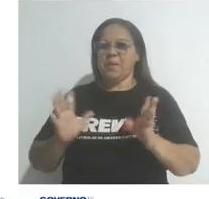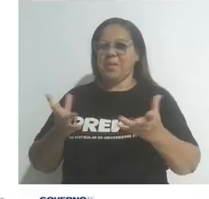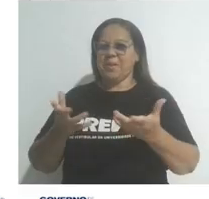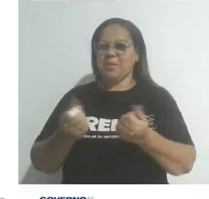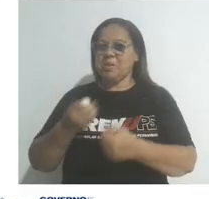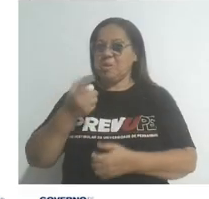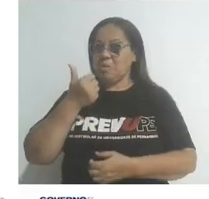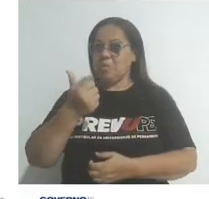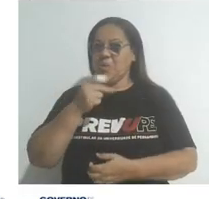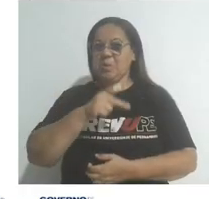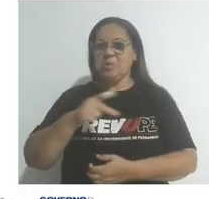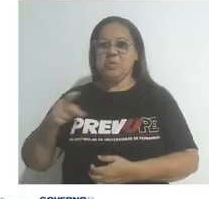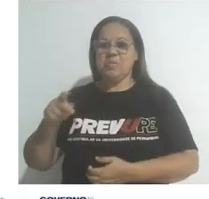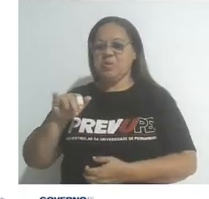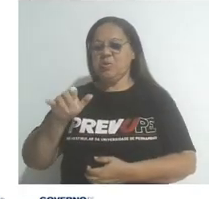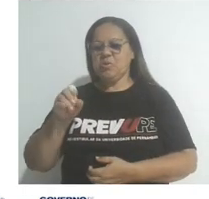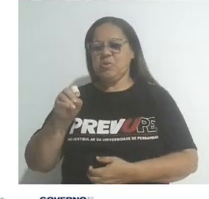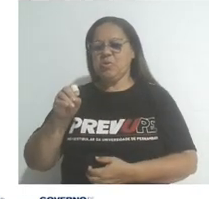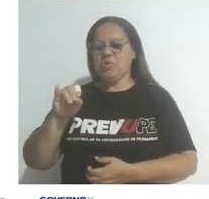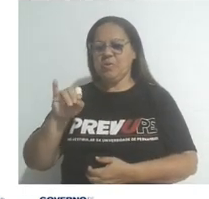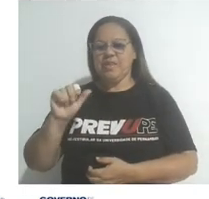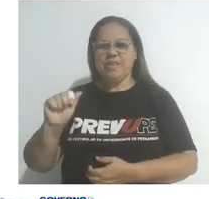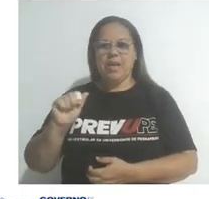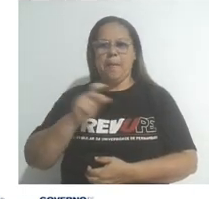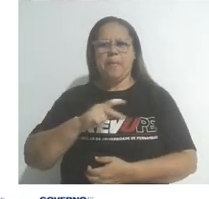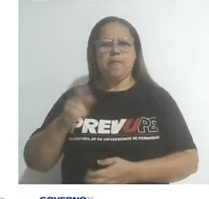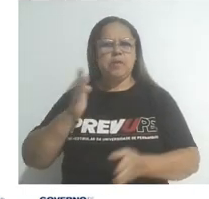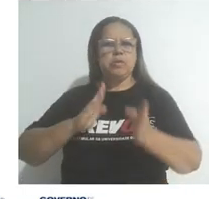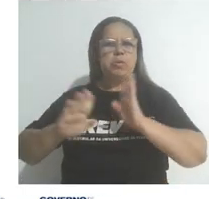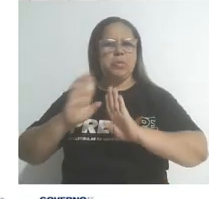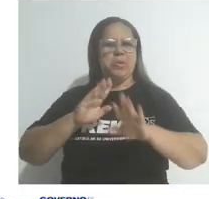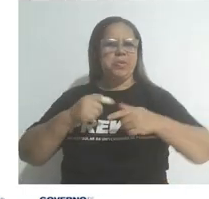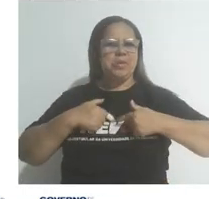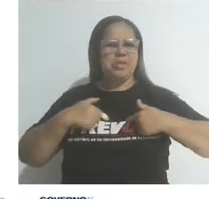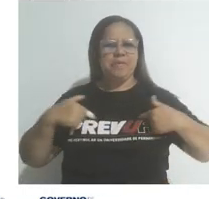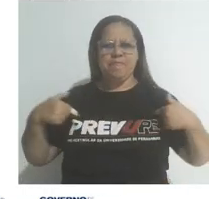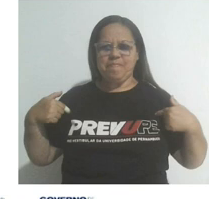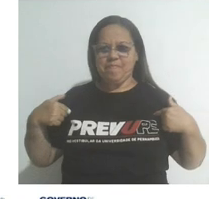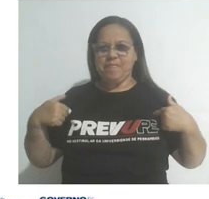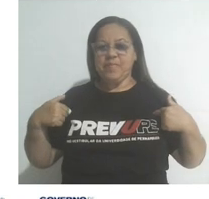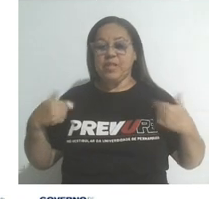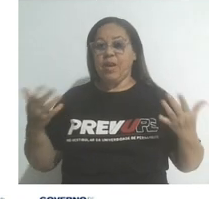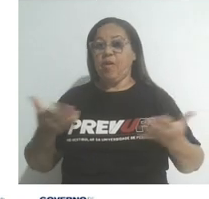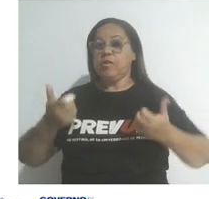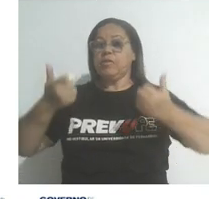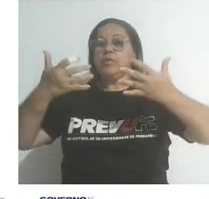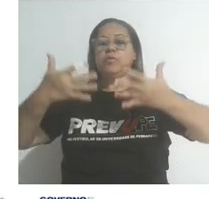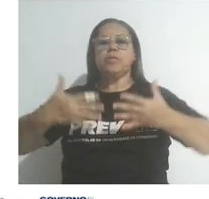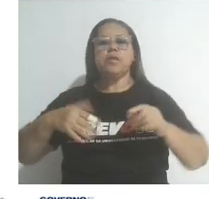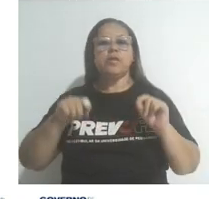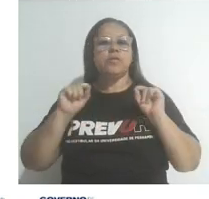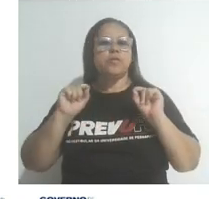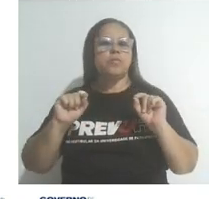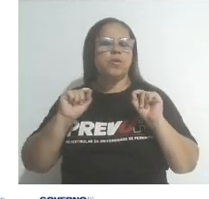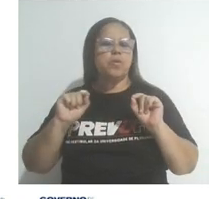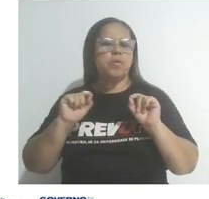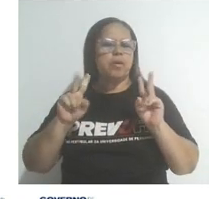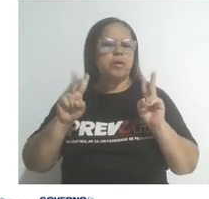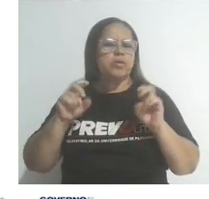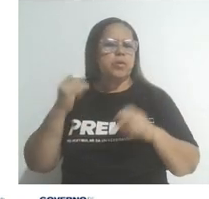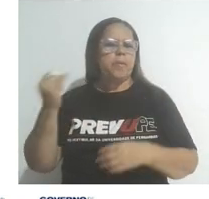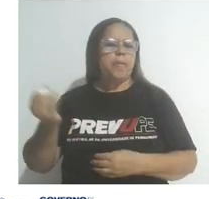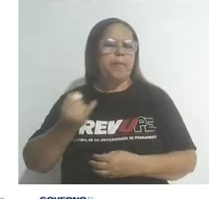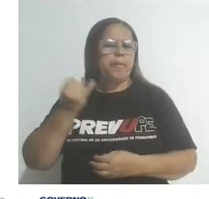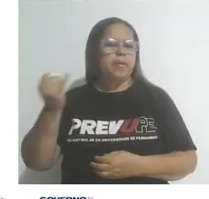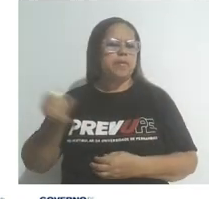Salve, salve, guerreiros, tudo certo? Sou o professor Joia, professor formador de biologia aqui do Prevup. E no vídeo de hoje, pessoal, venho trazer para vocês um assunto